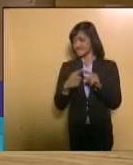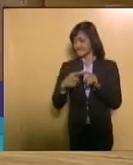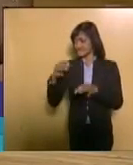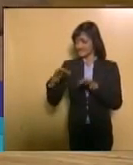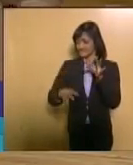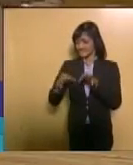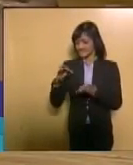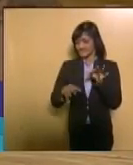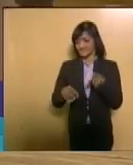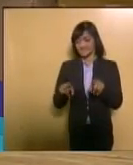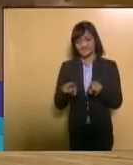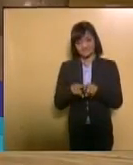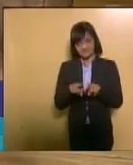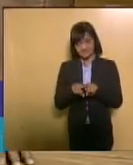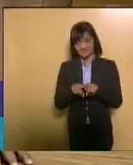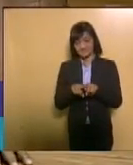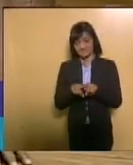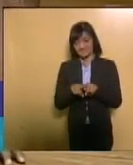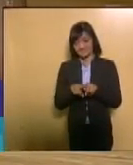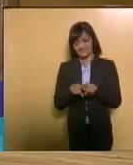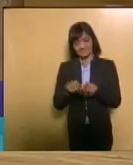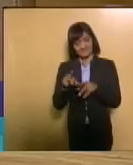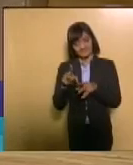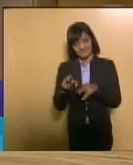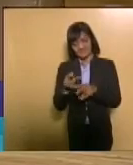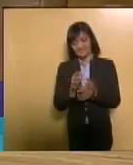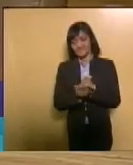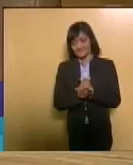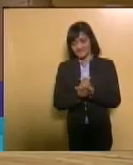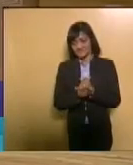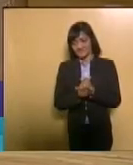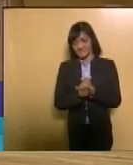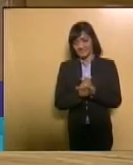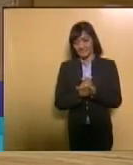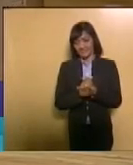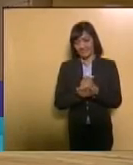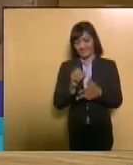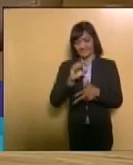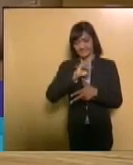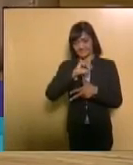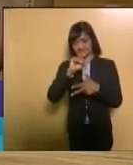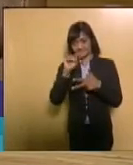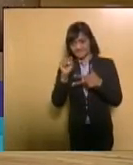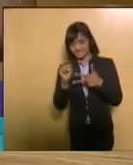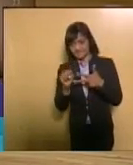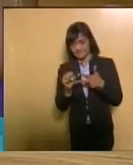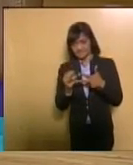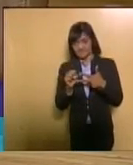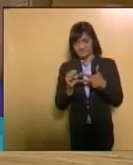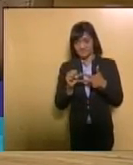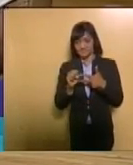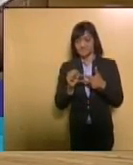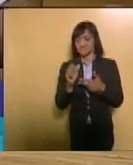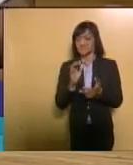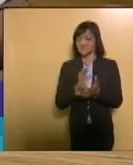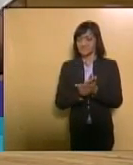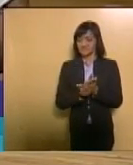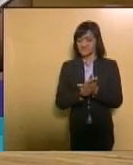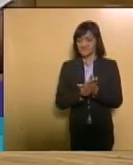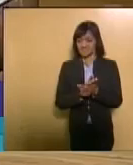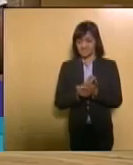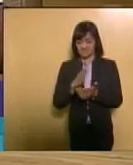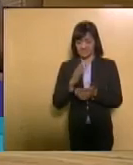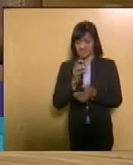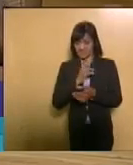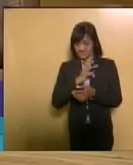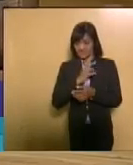ela colabora né vai junto n com com esse poder tanto executivo legislativo e por aí vai e assim esse é um